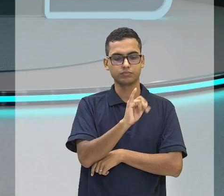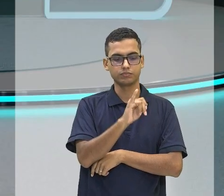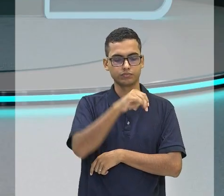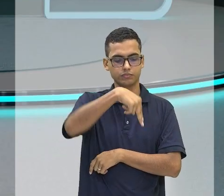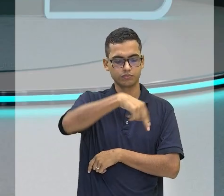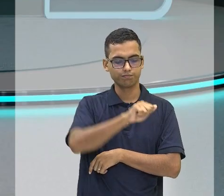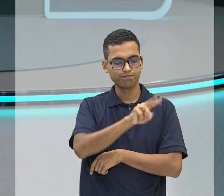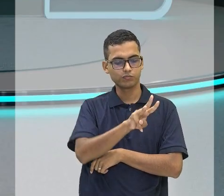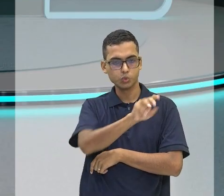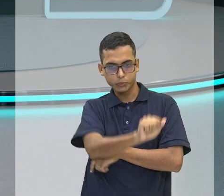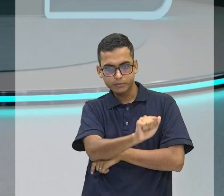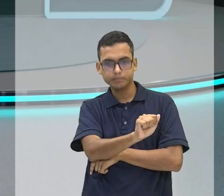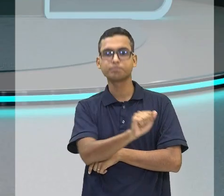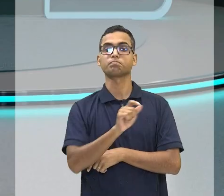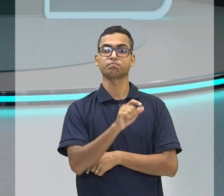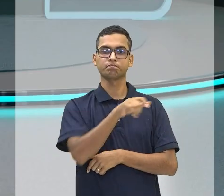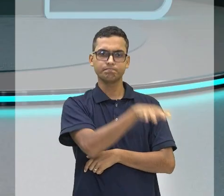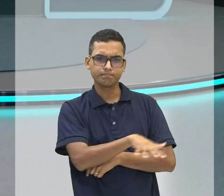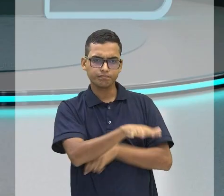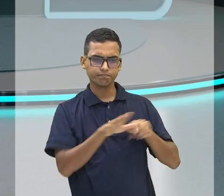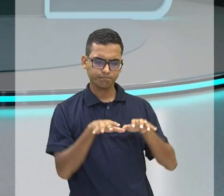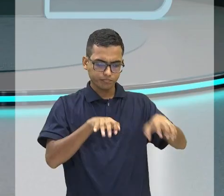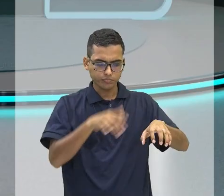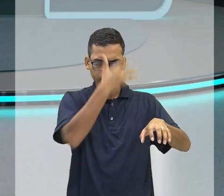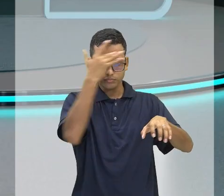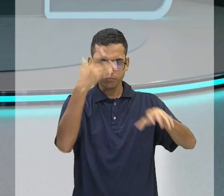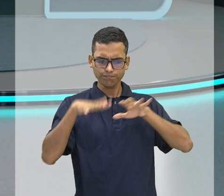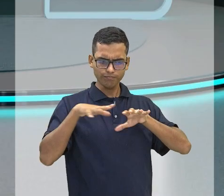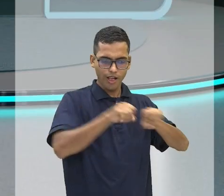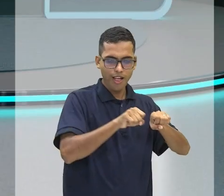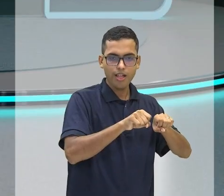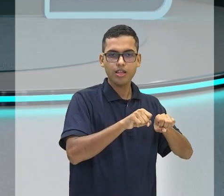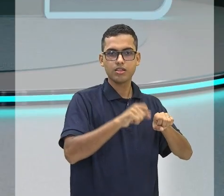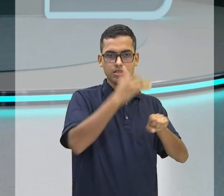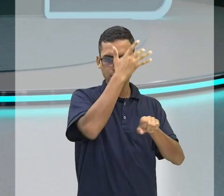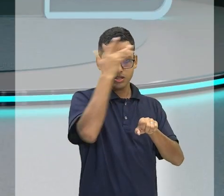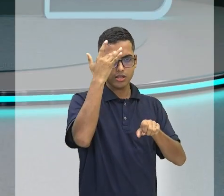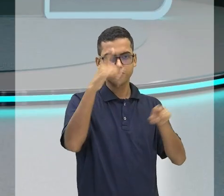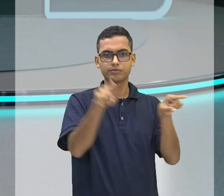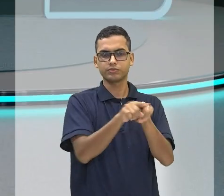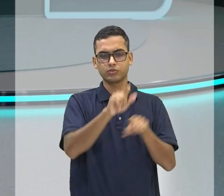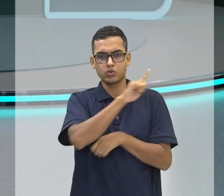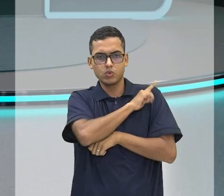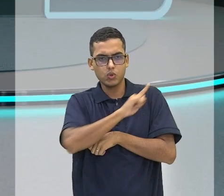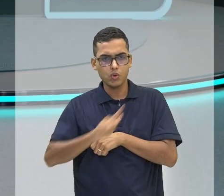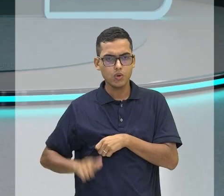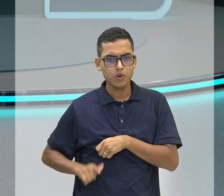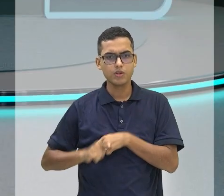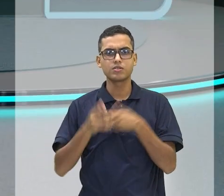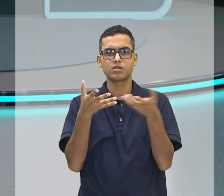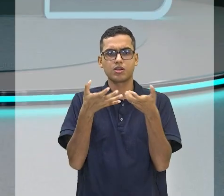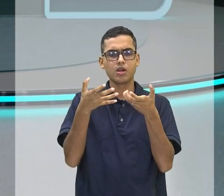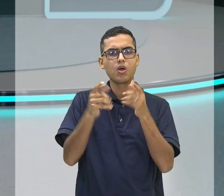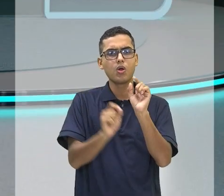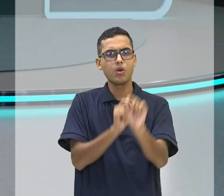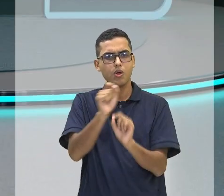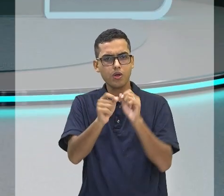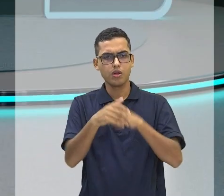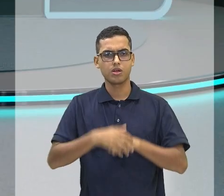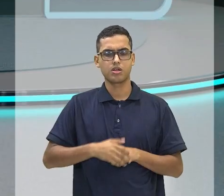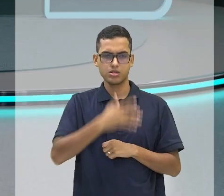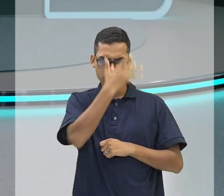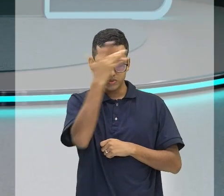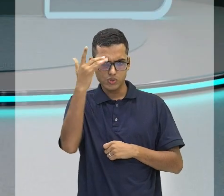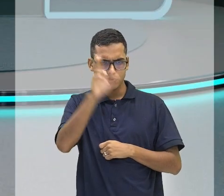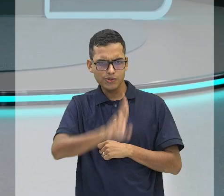que todas as pessoas que estivessem ali, junto com os governantes, né, eles queriam desarmar as